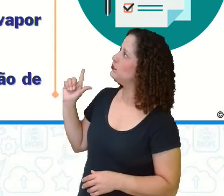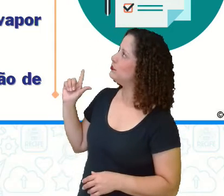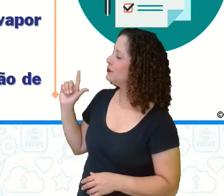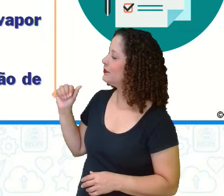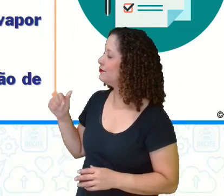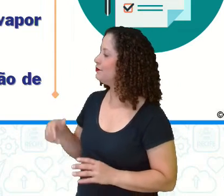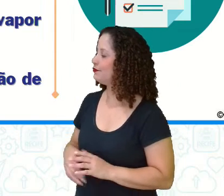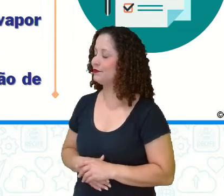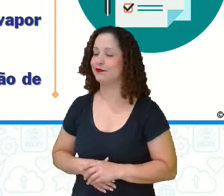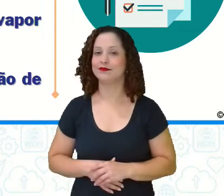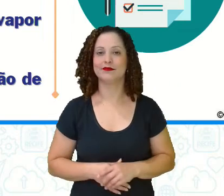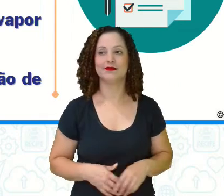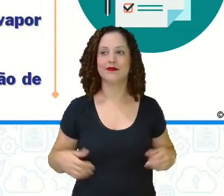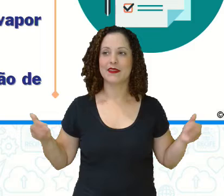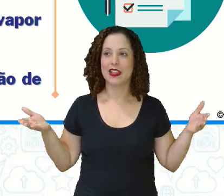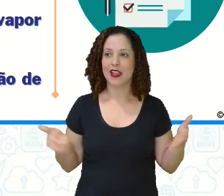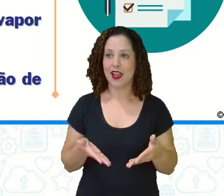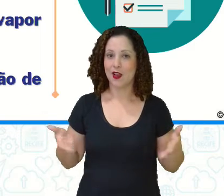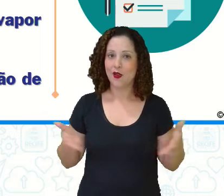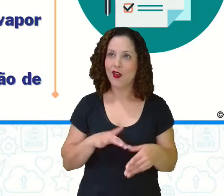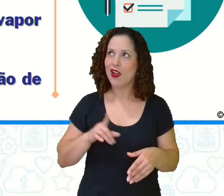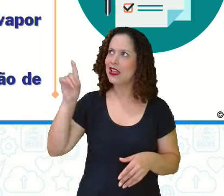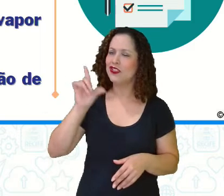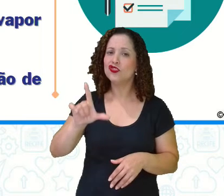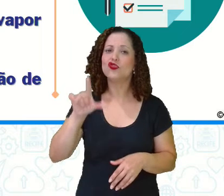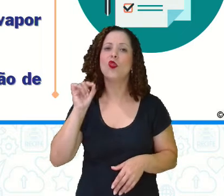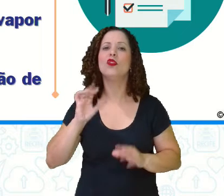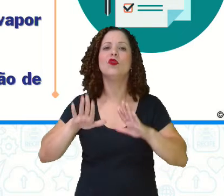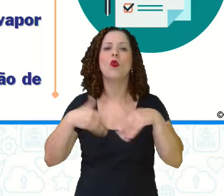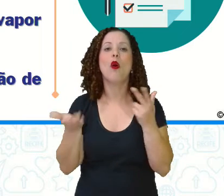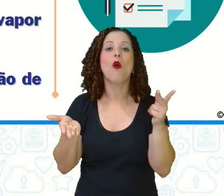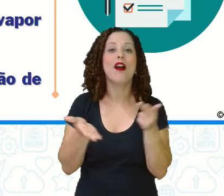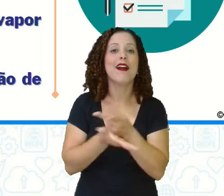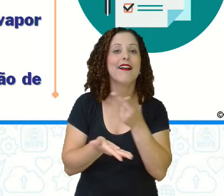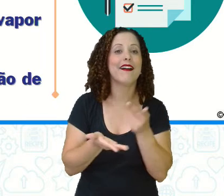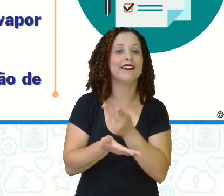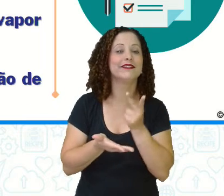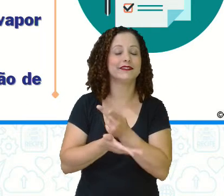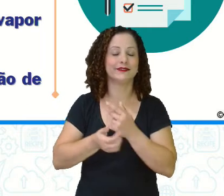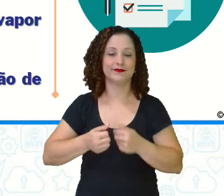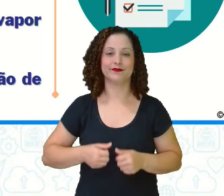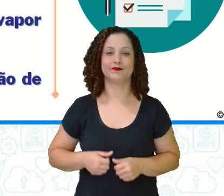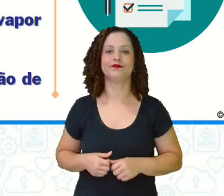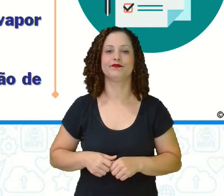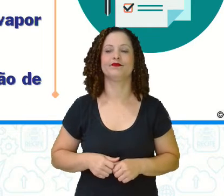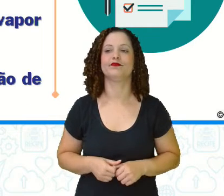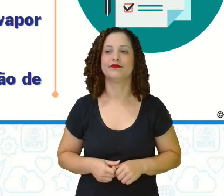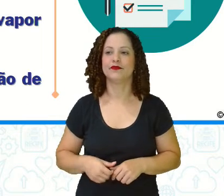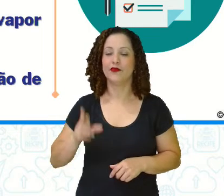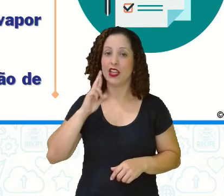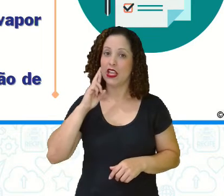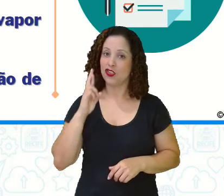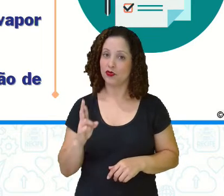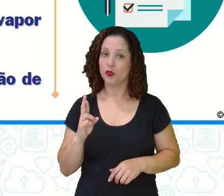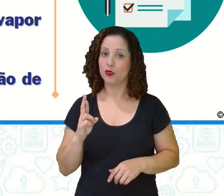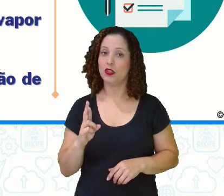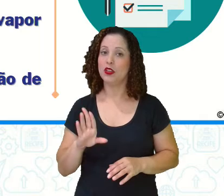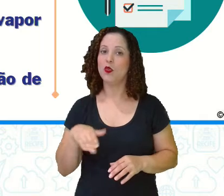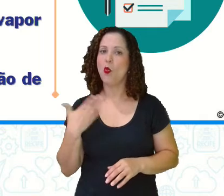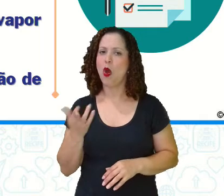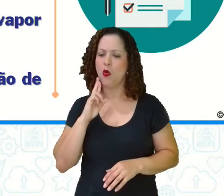Essa aqui eu quero a incorreta. Em alguns casos acontecem assim. A gente vai responder a que está